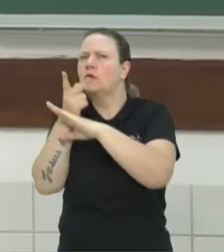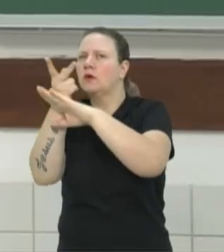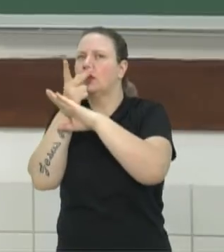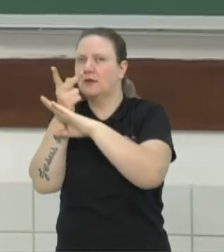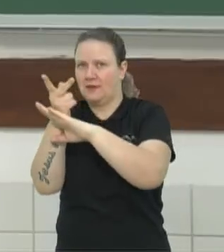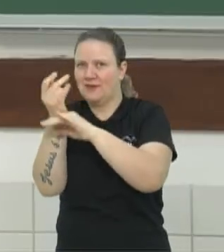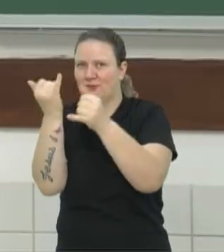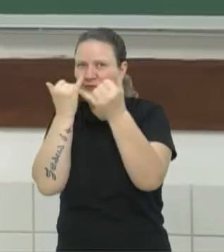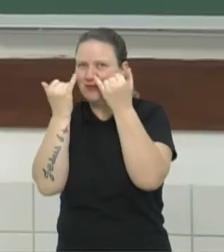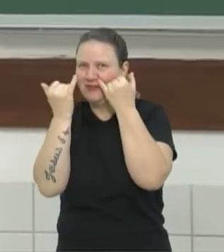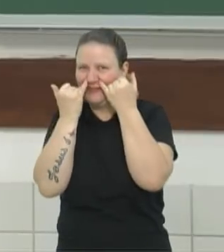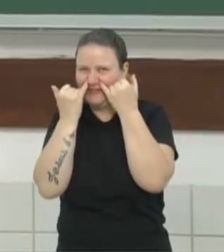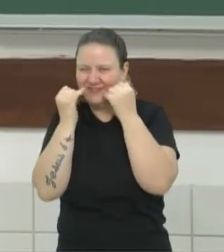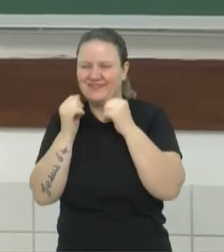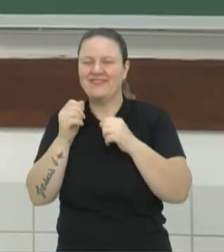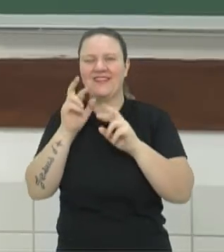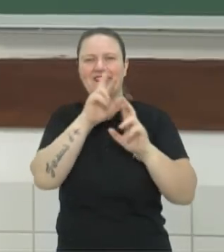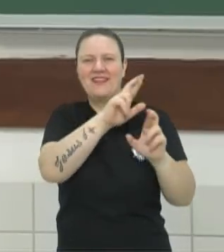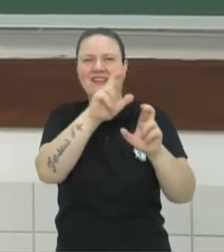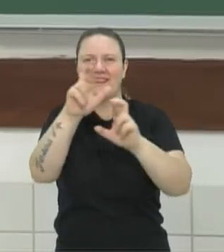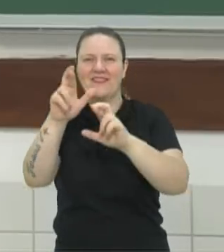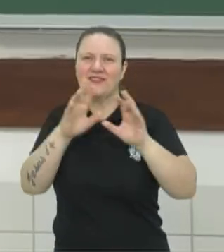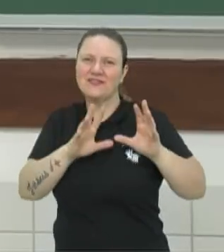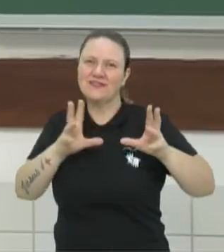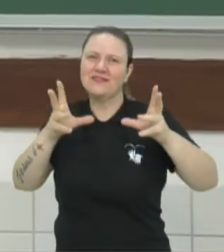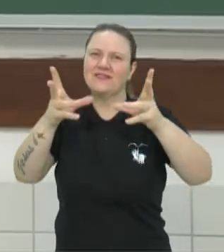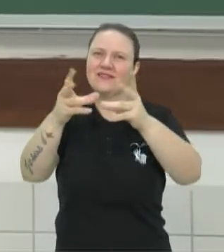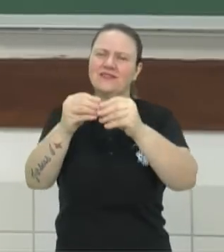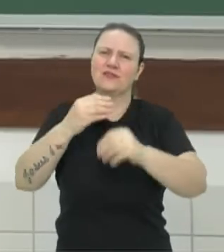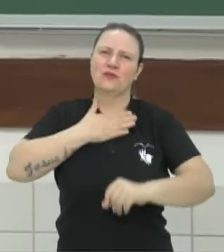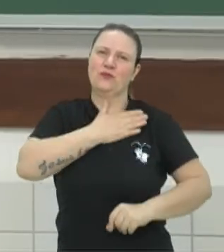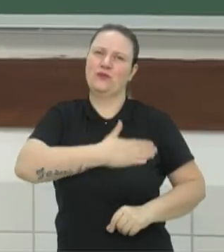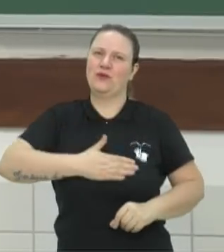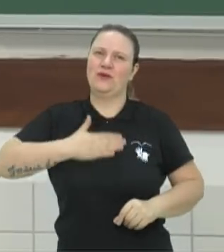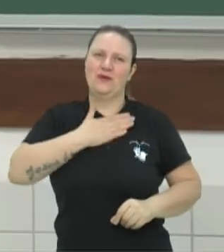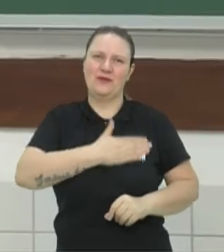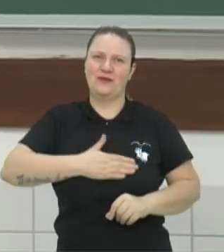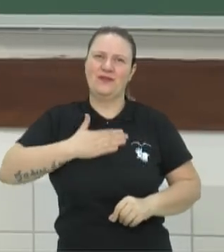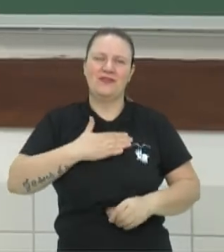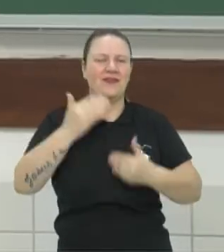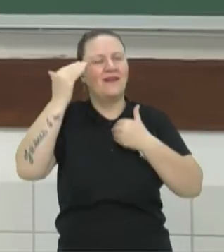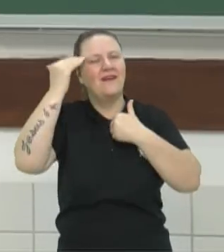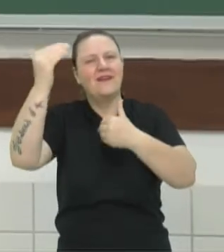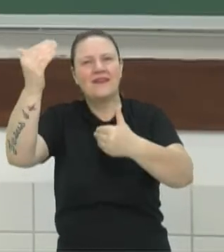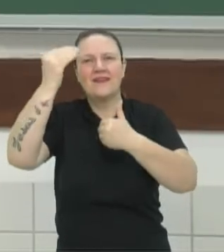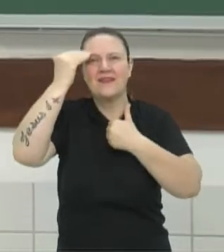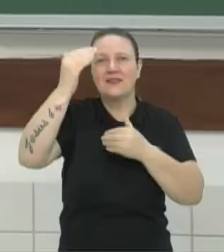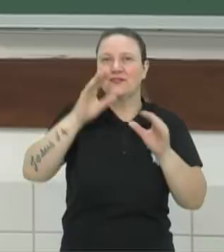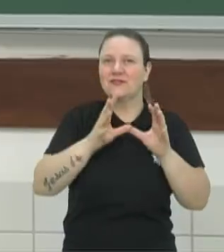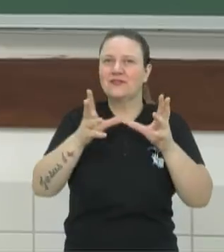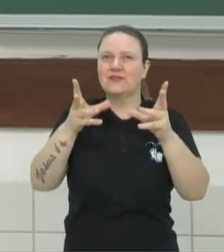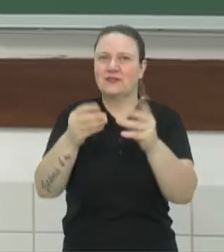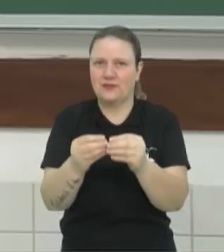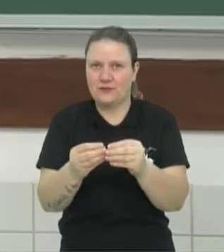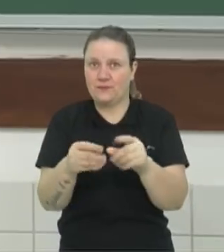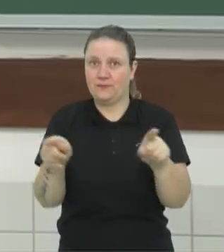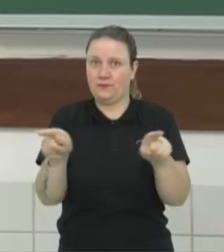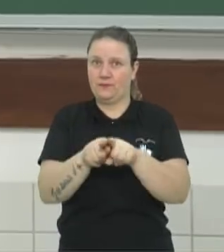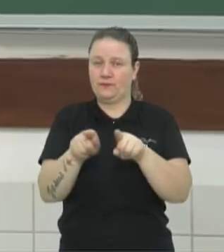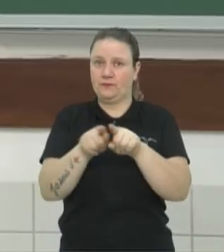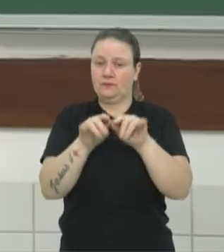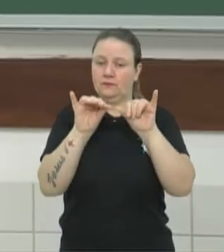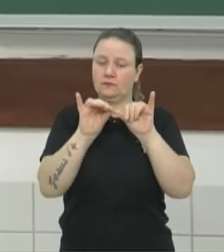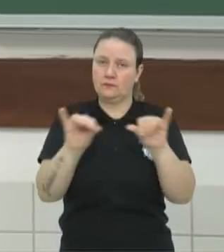que vocês tenham gostado da aula de hoje. Eu agradeço pela audiência de vocês. Vou passar um recadinho agora.